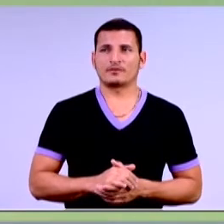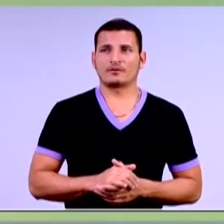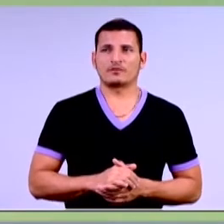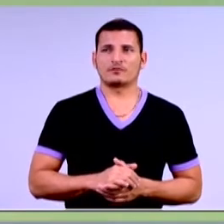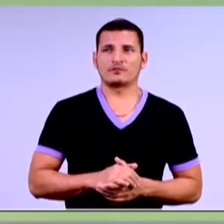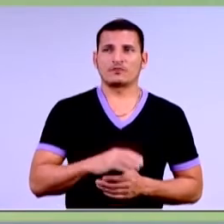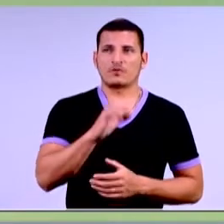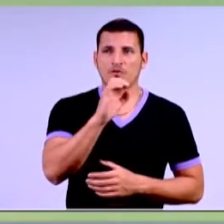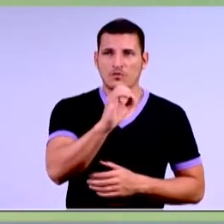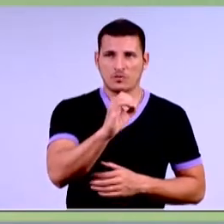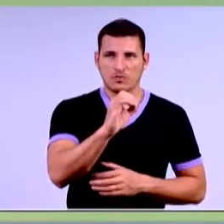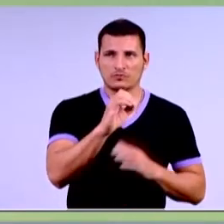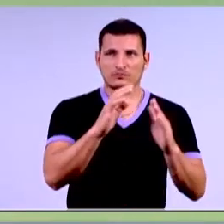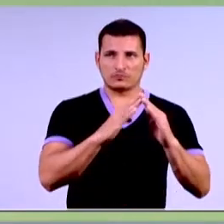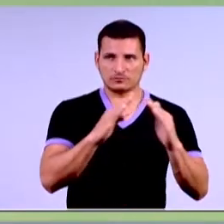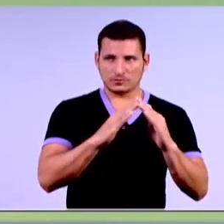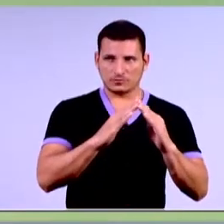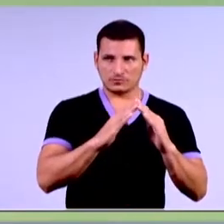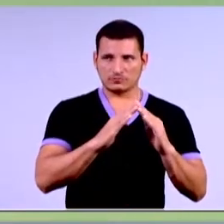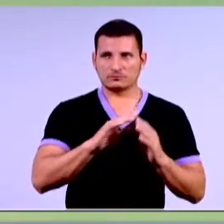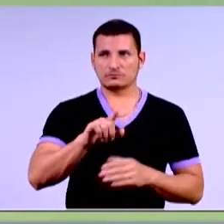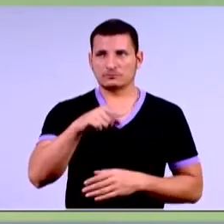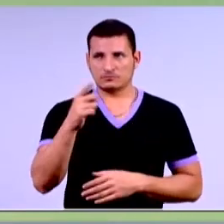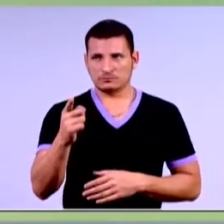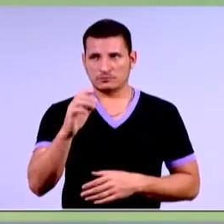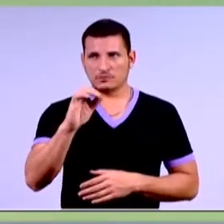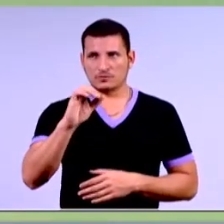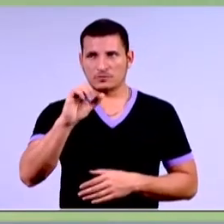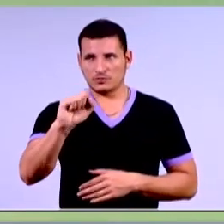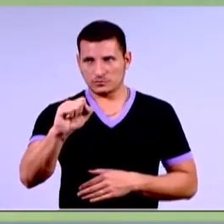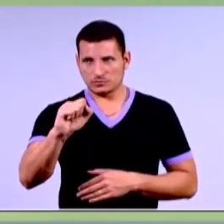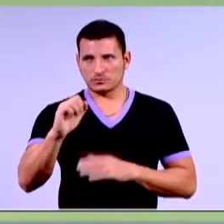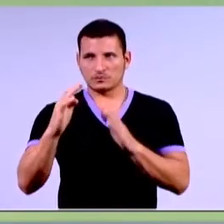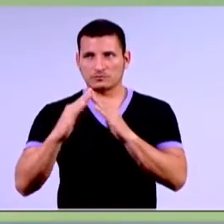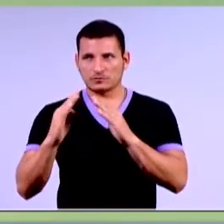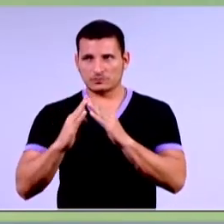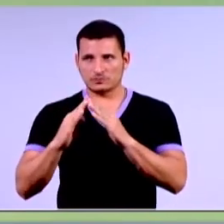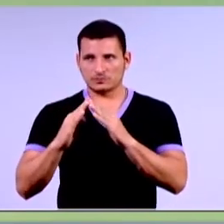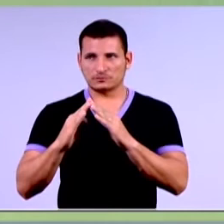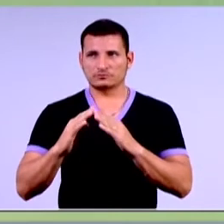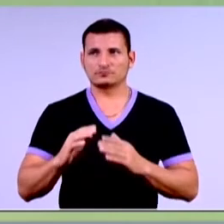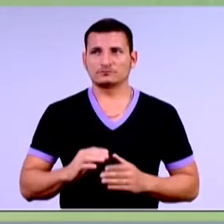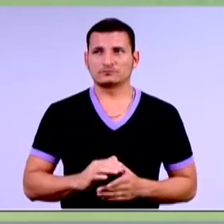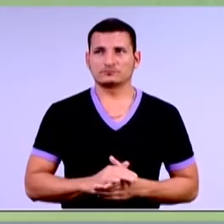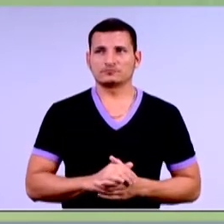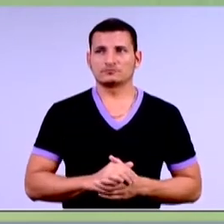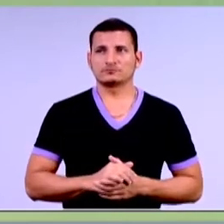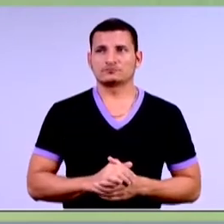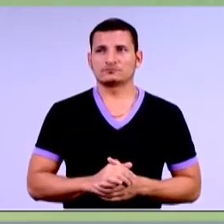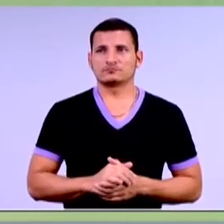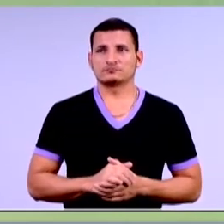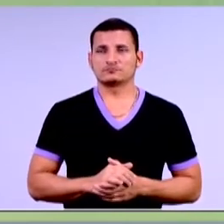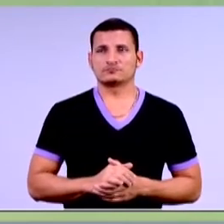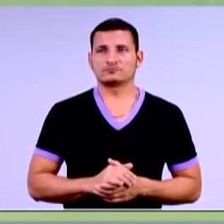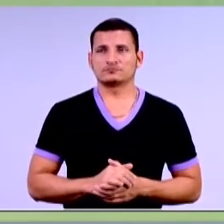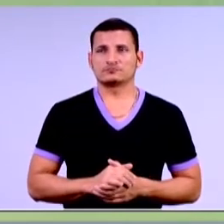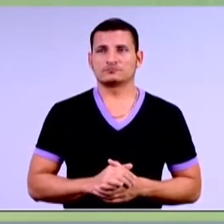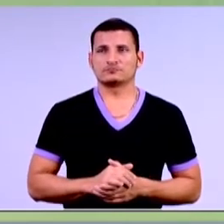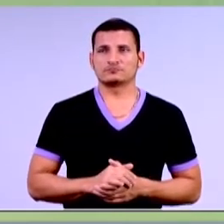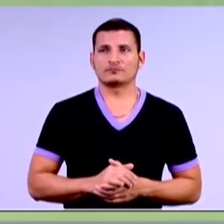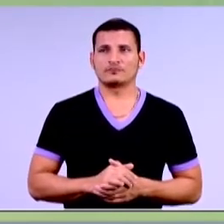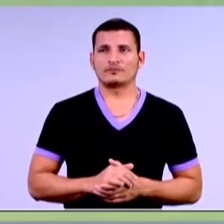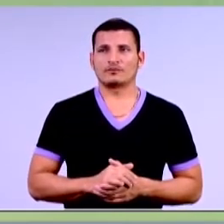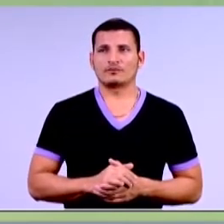computadores ou quente então a as o onze